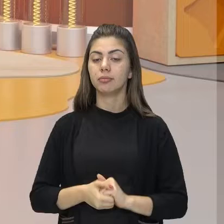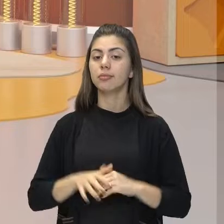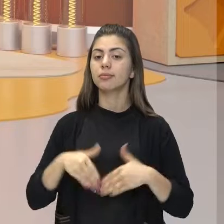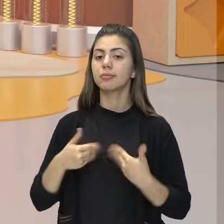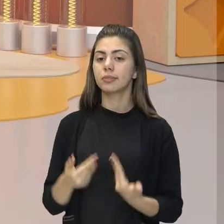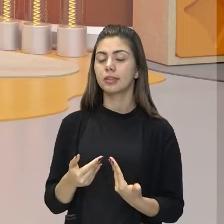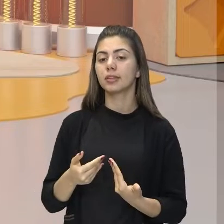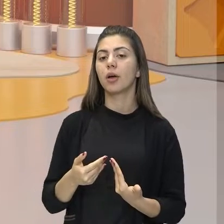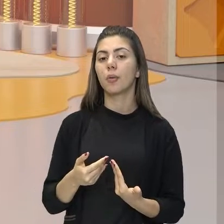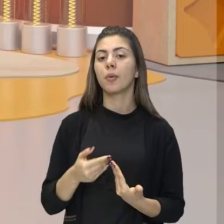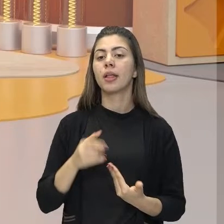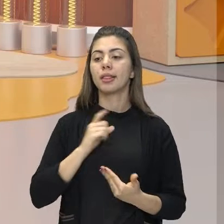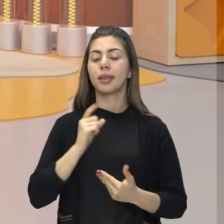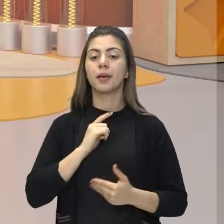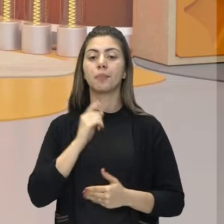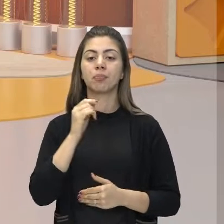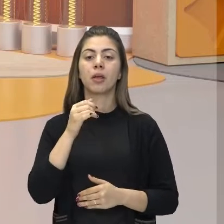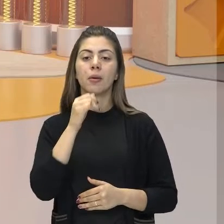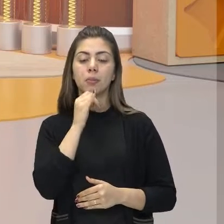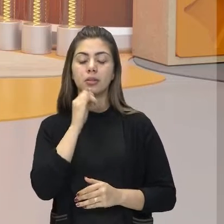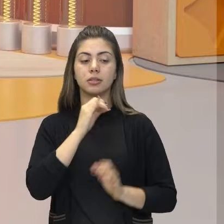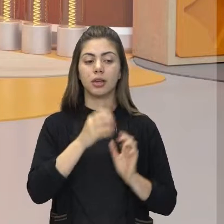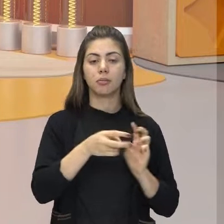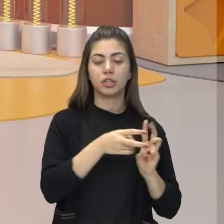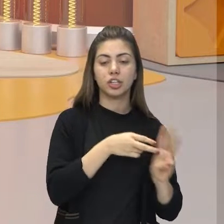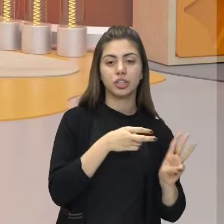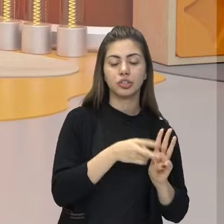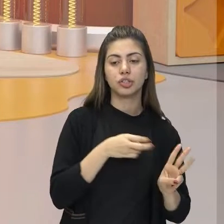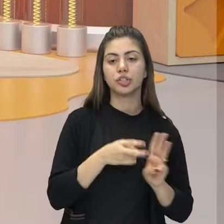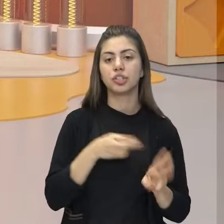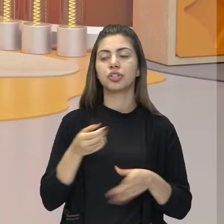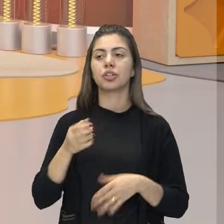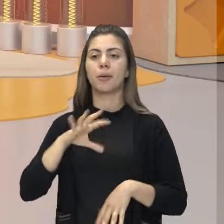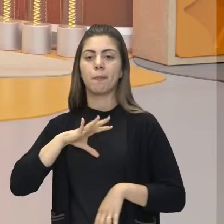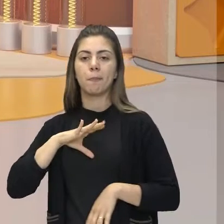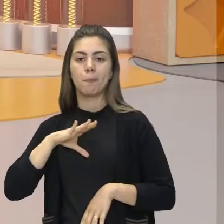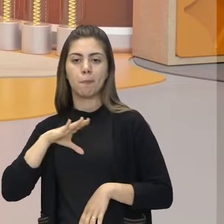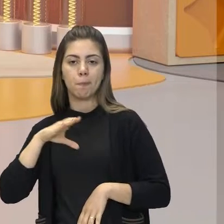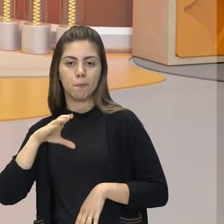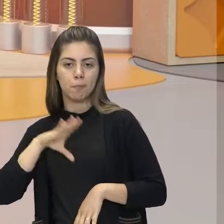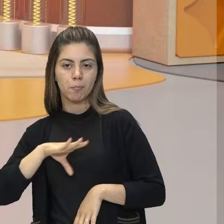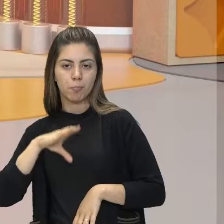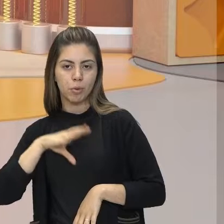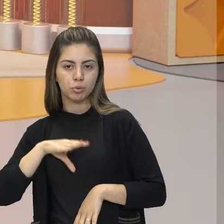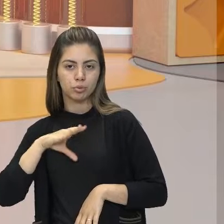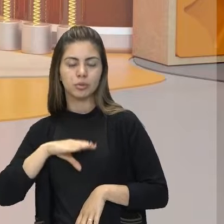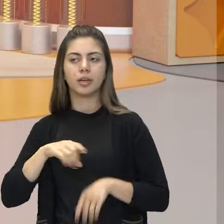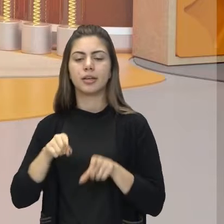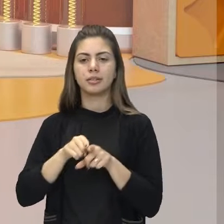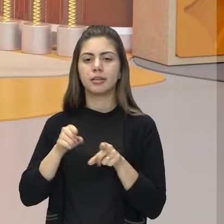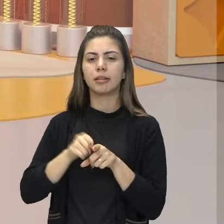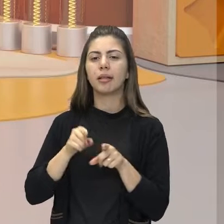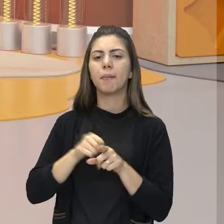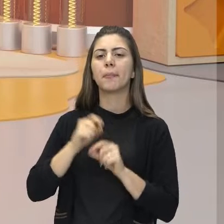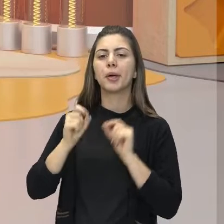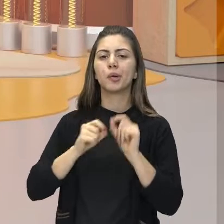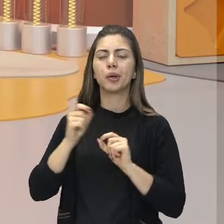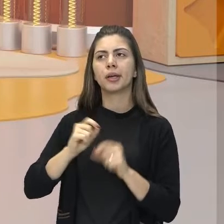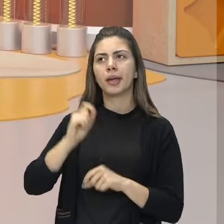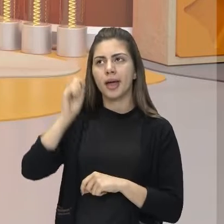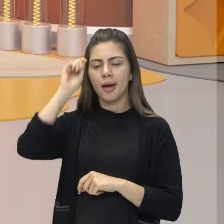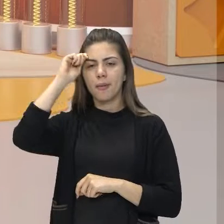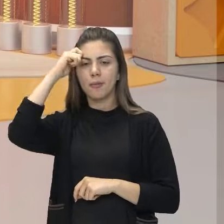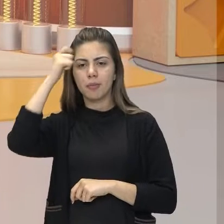os indígenas, portugueses e os africanos representam a nossa matriz étnica. São